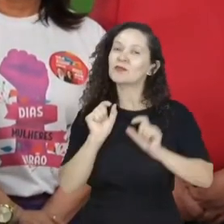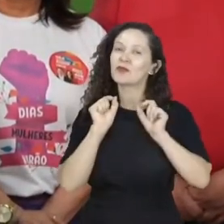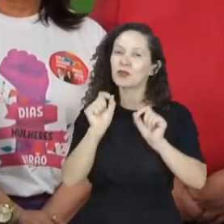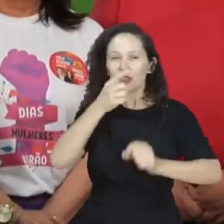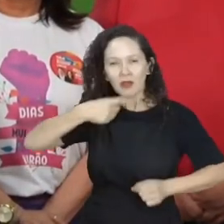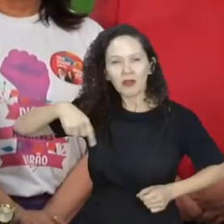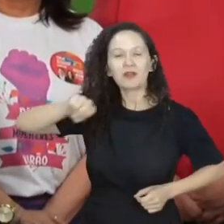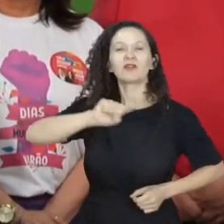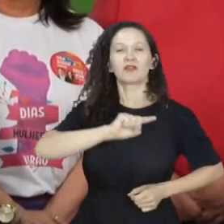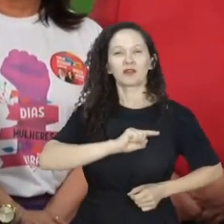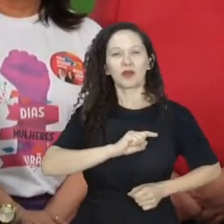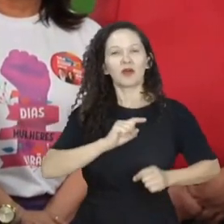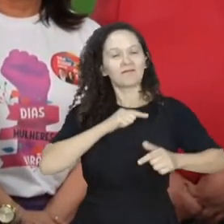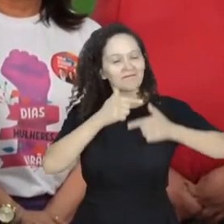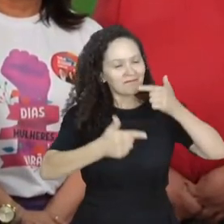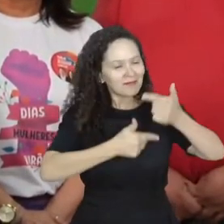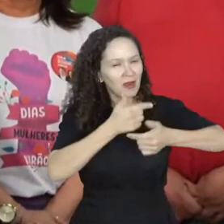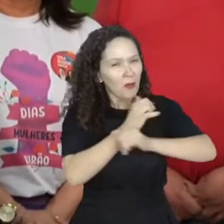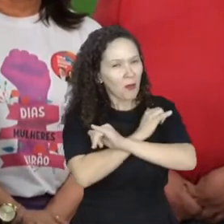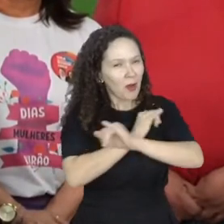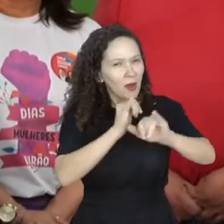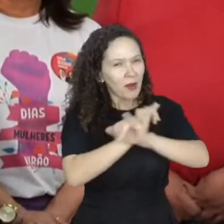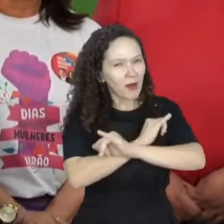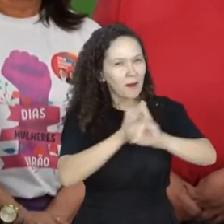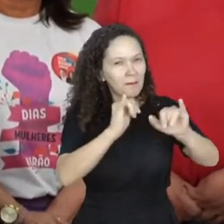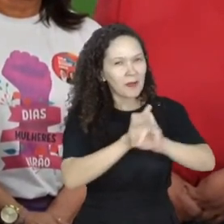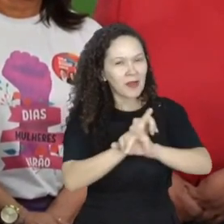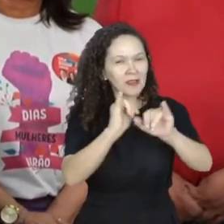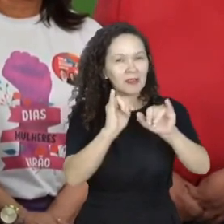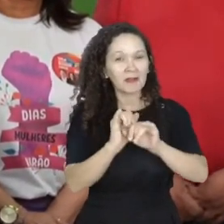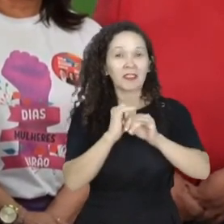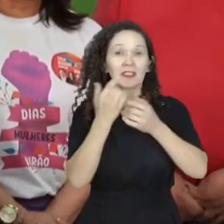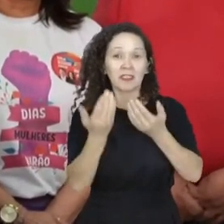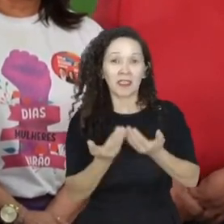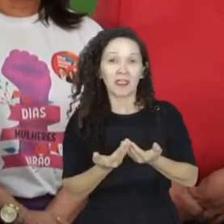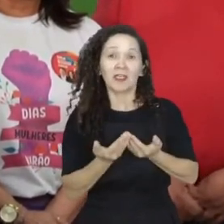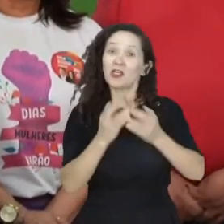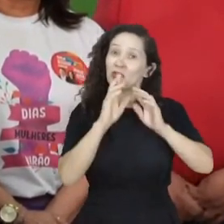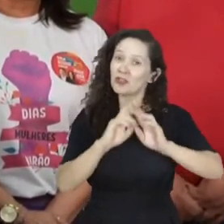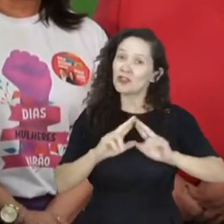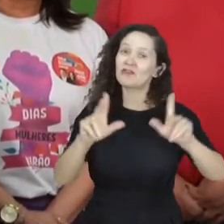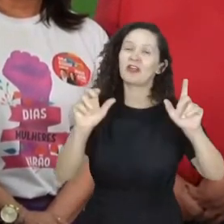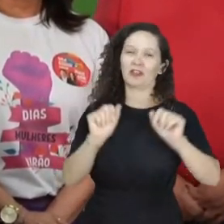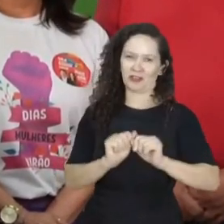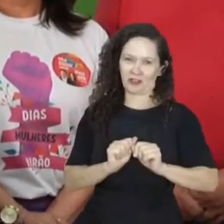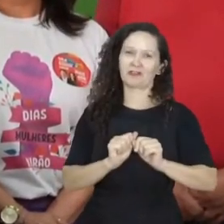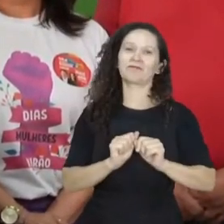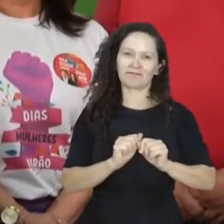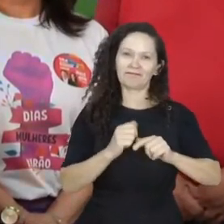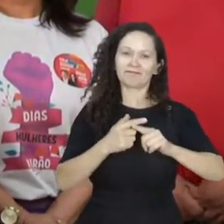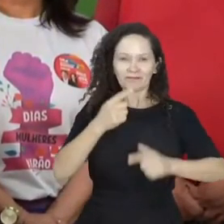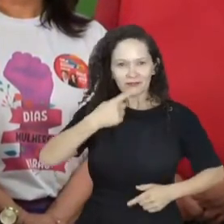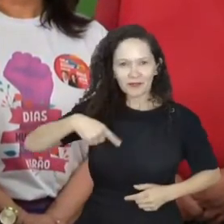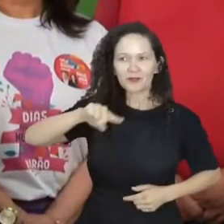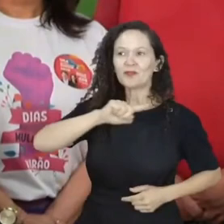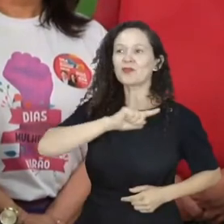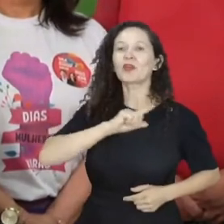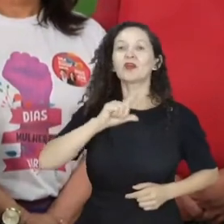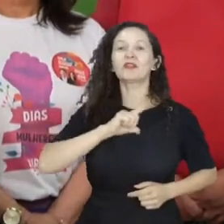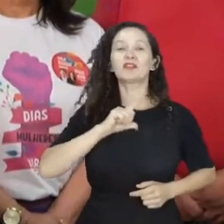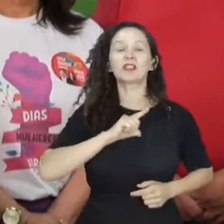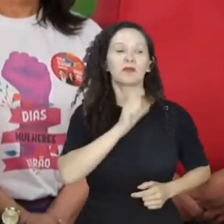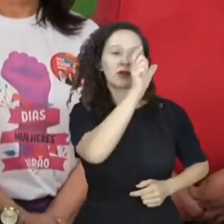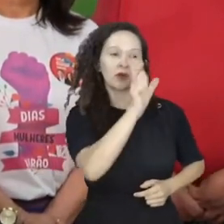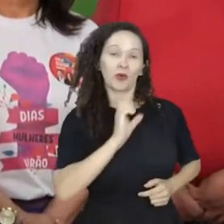nós estamos fazendo uma campanha com uma certa anomalia. Porque nós temos um